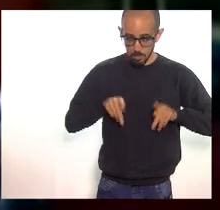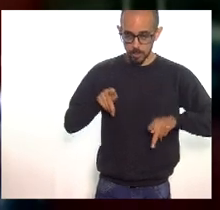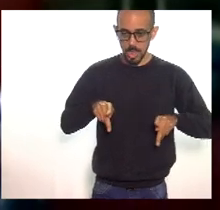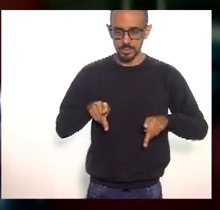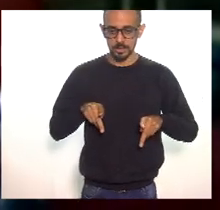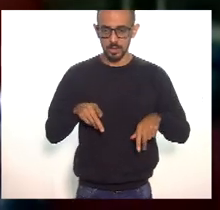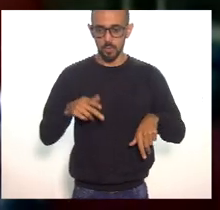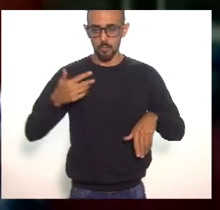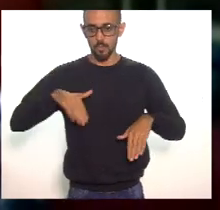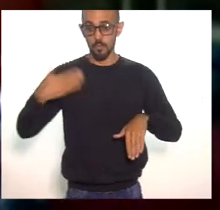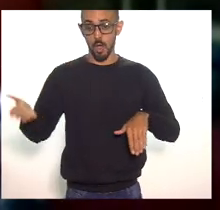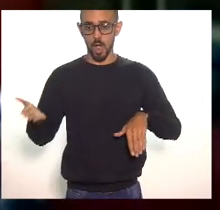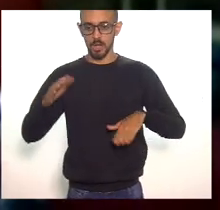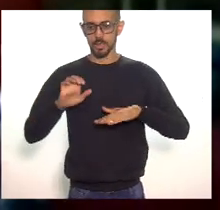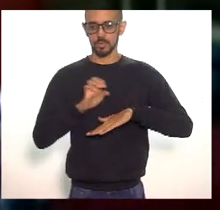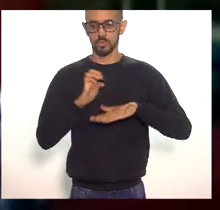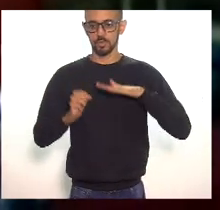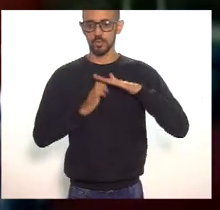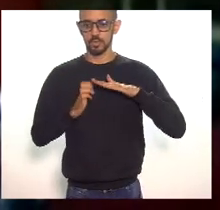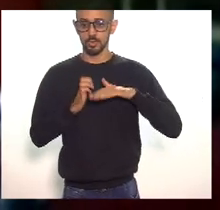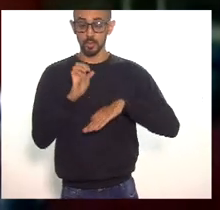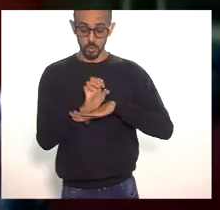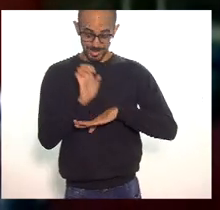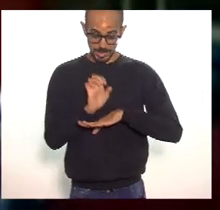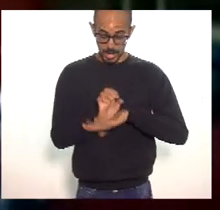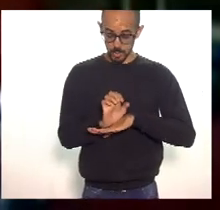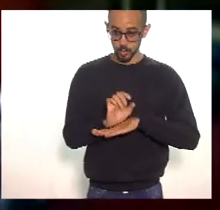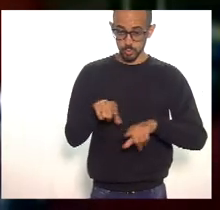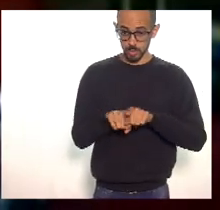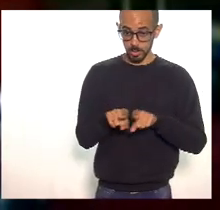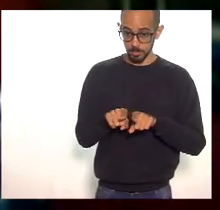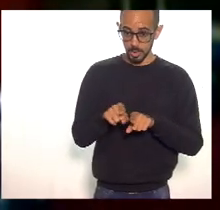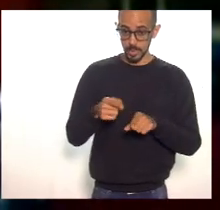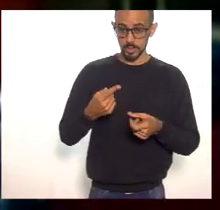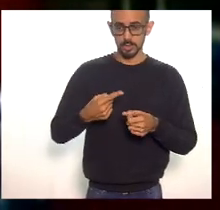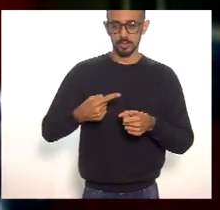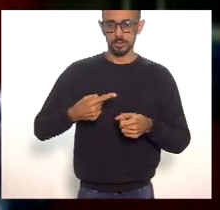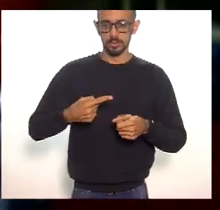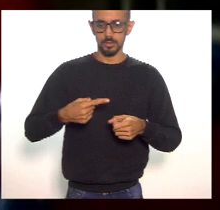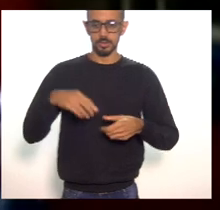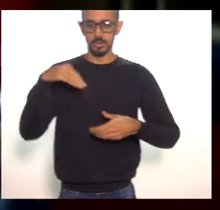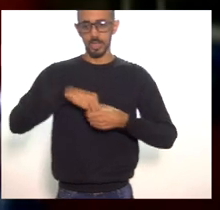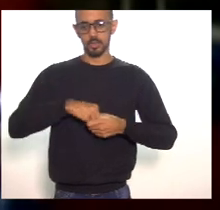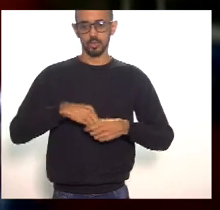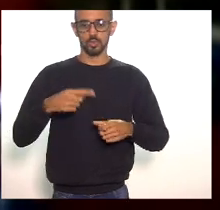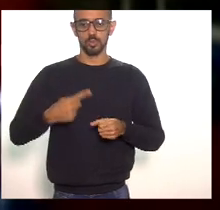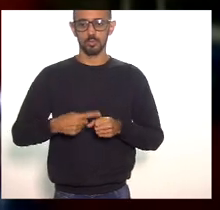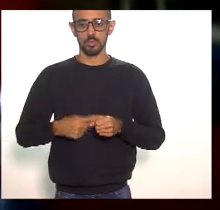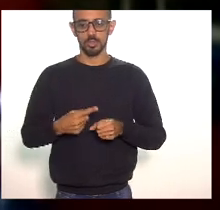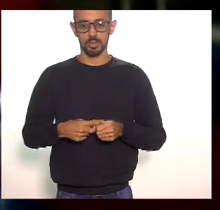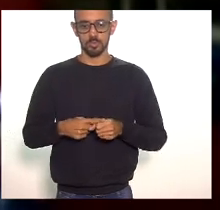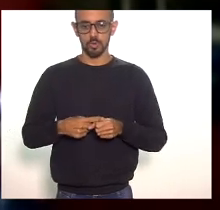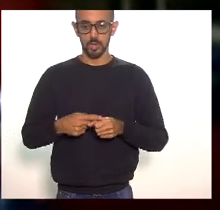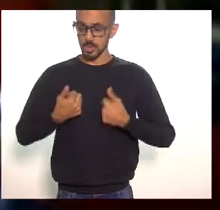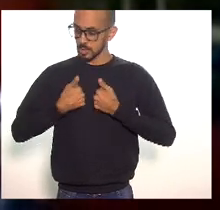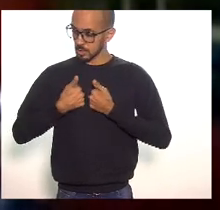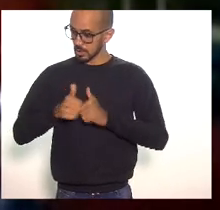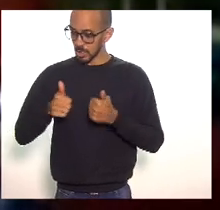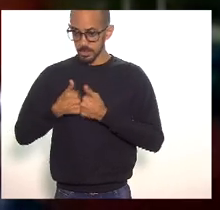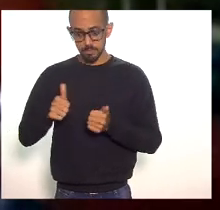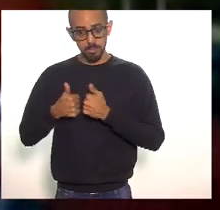interestadual, a mobilidade intermunicipal, quer dizer, esse transporte a gente